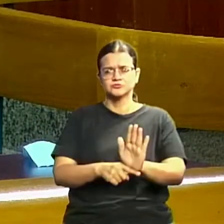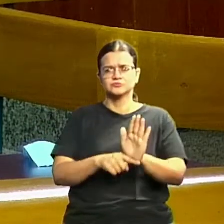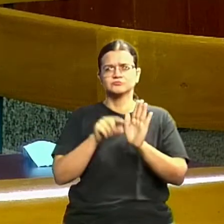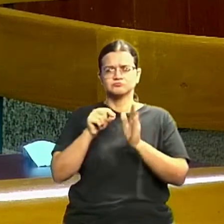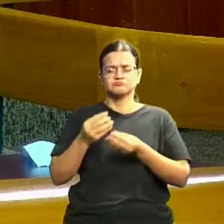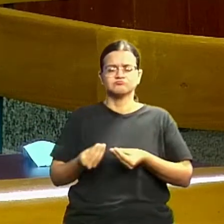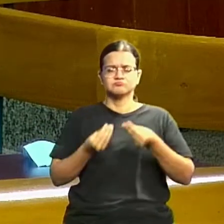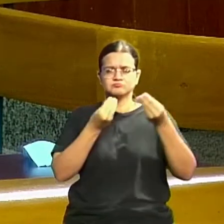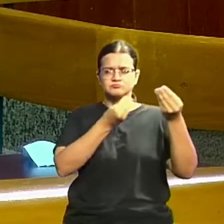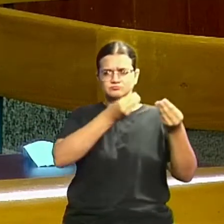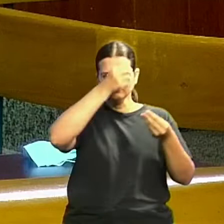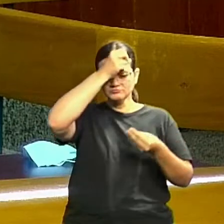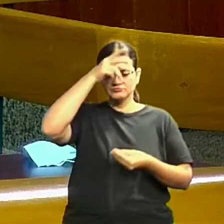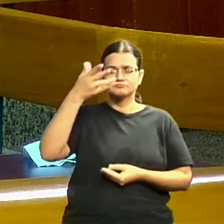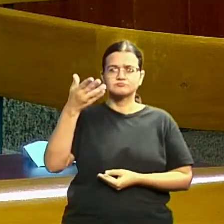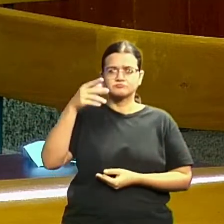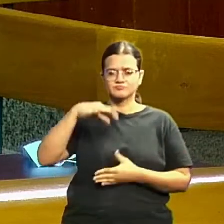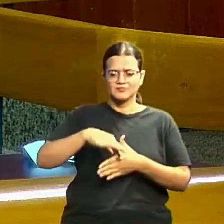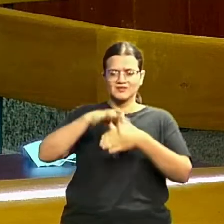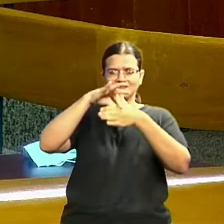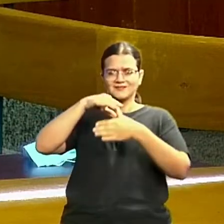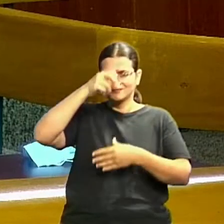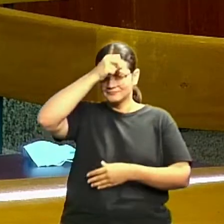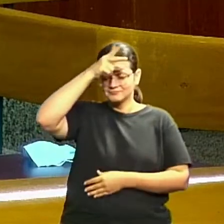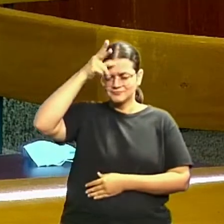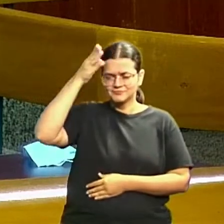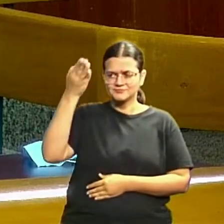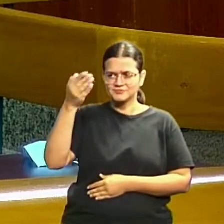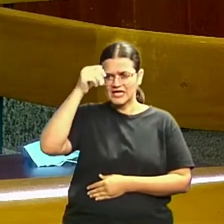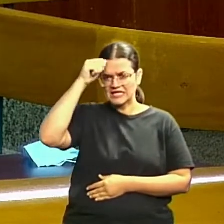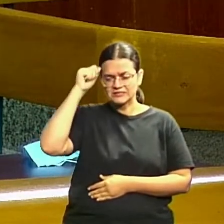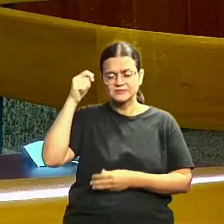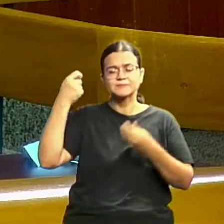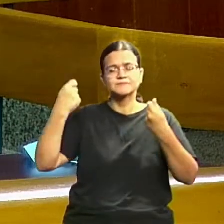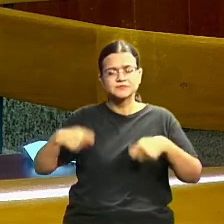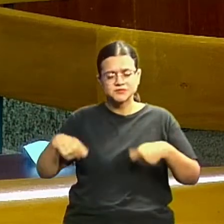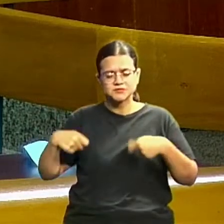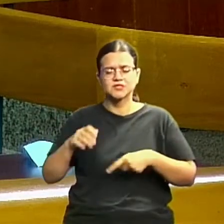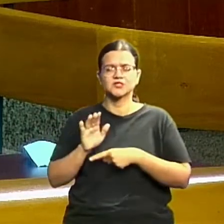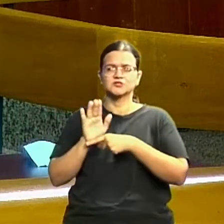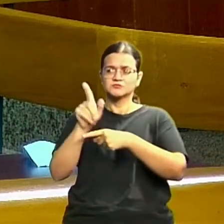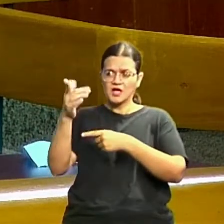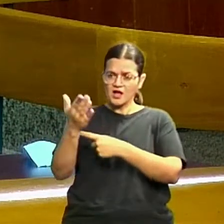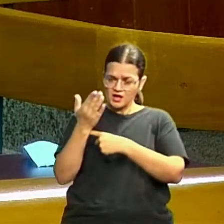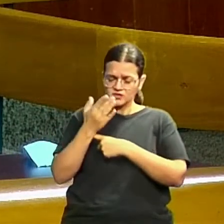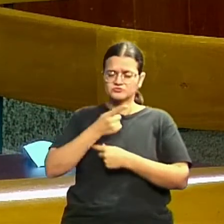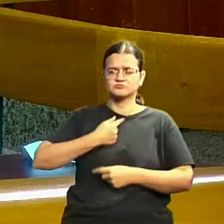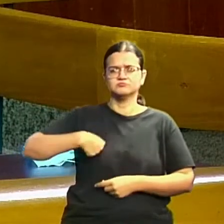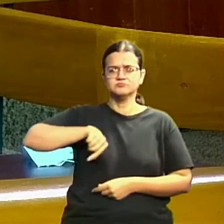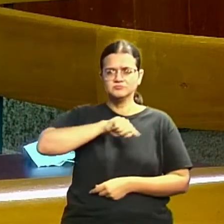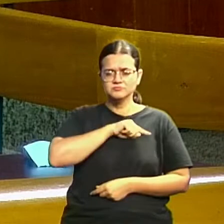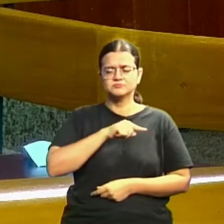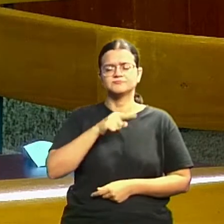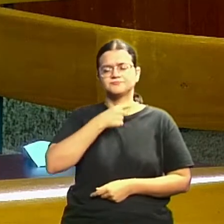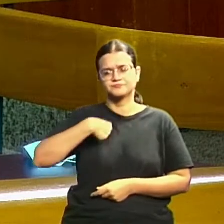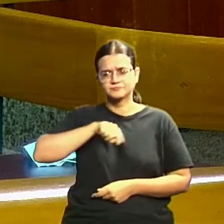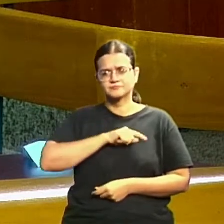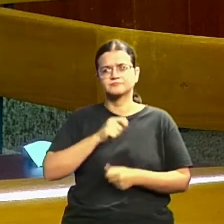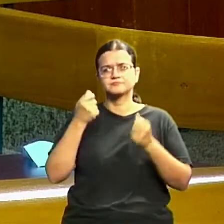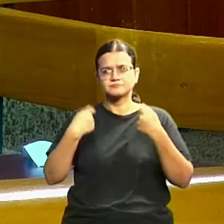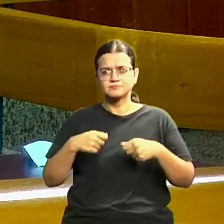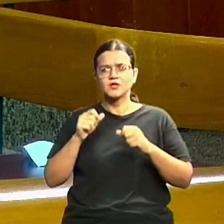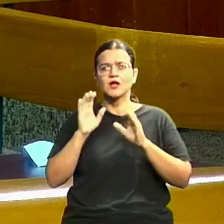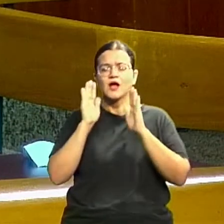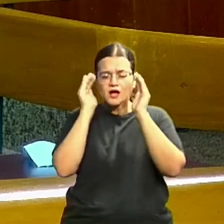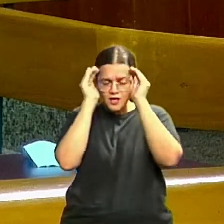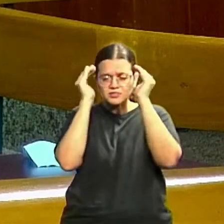do prefeito. Está aí o líder do prefeito Anselmo, que precisamos dessa ajuda sua, líder, para que possamos atender